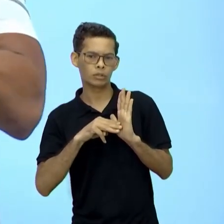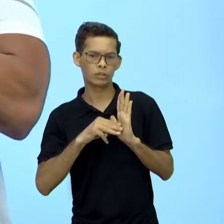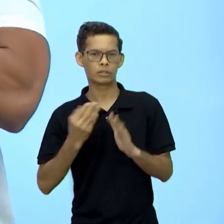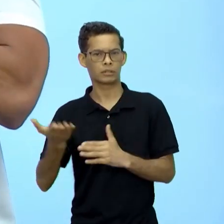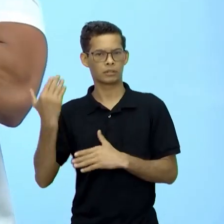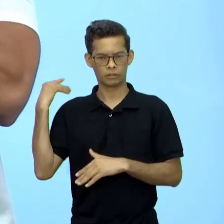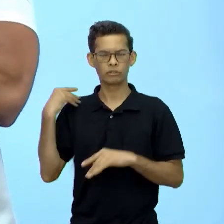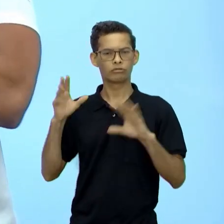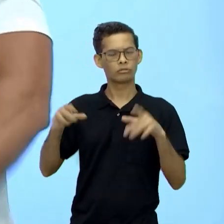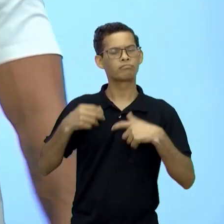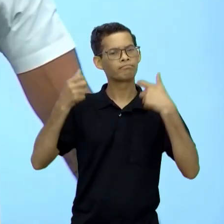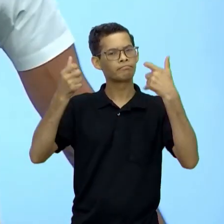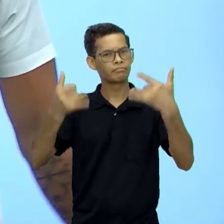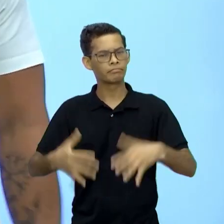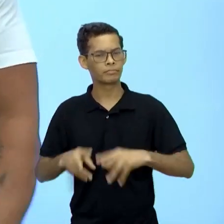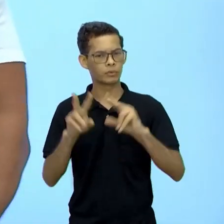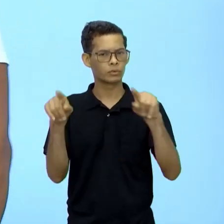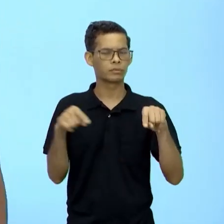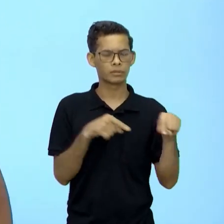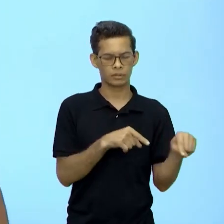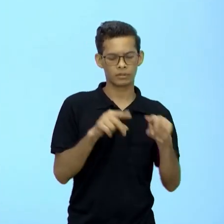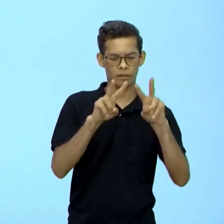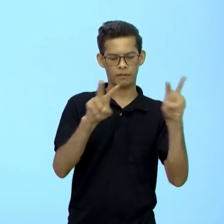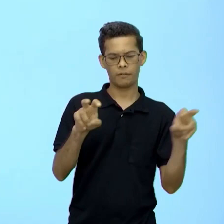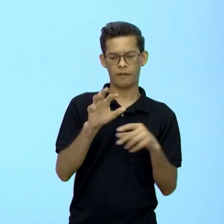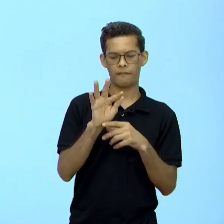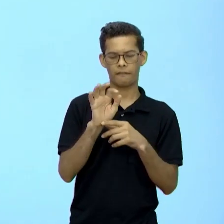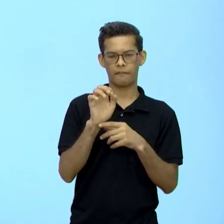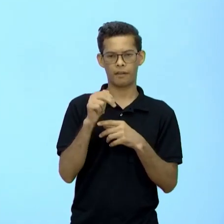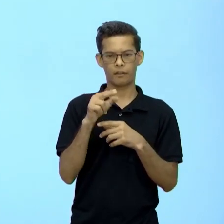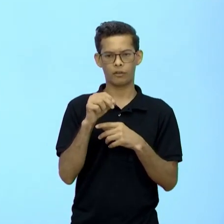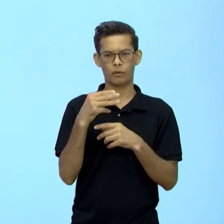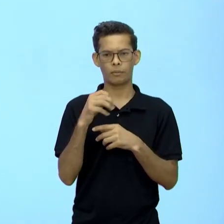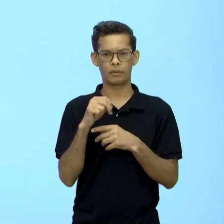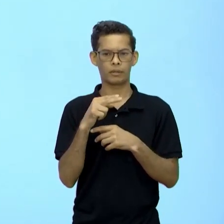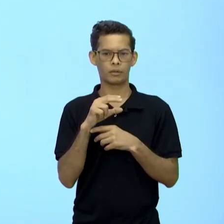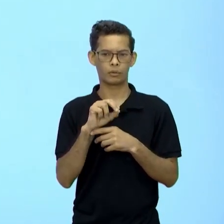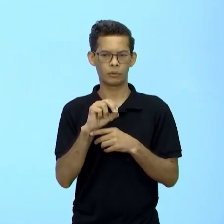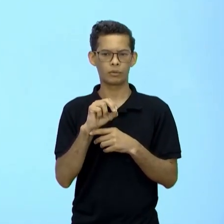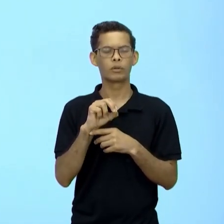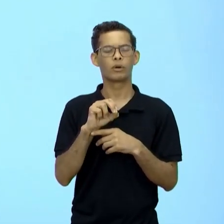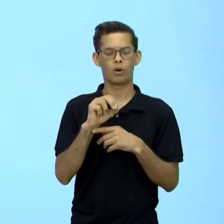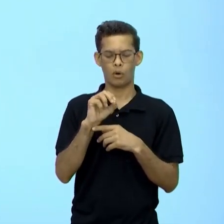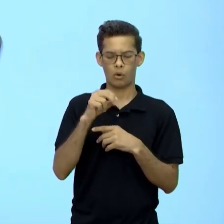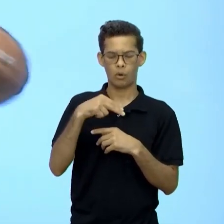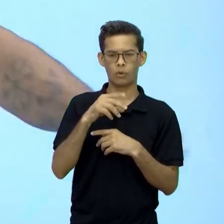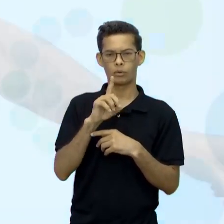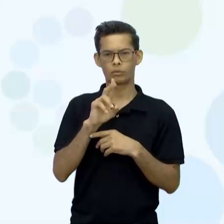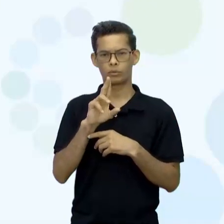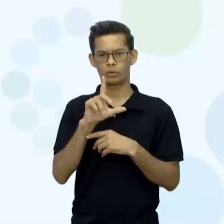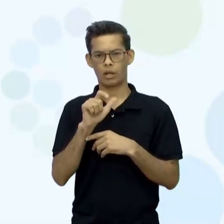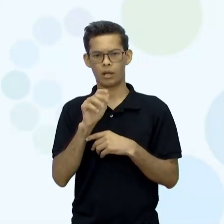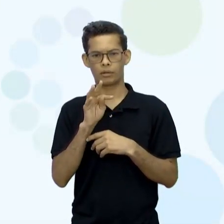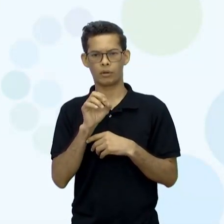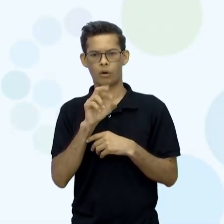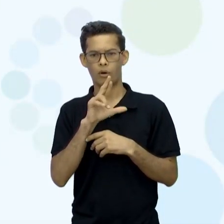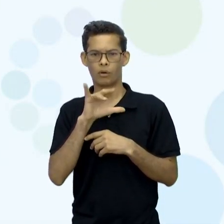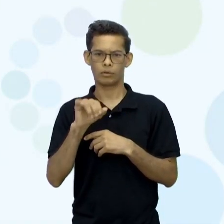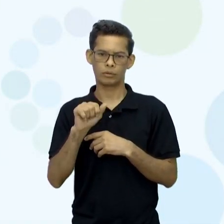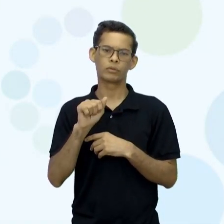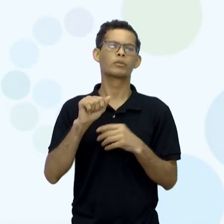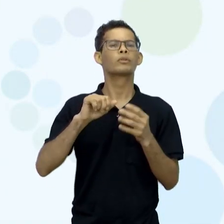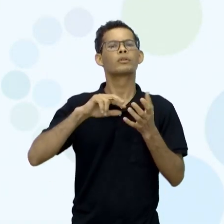lá no início de fenômenos ondulatórios, que é o GPR. Mas antes, vamos mostrar para vocês qual que é o